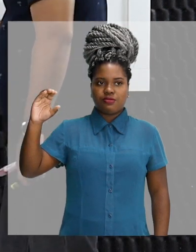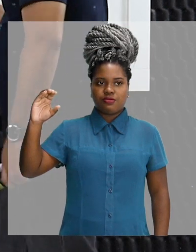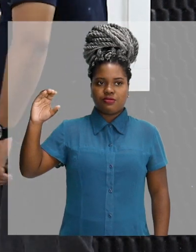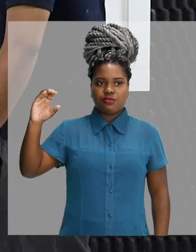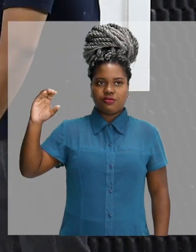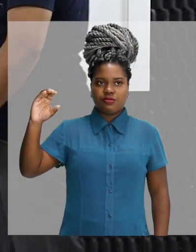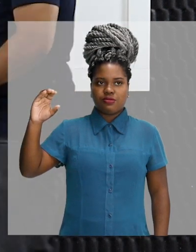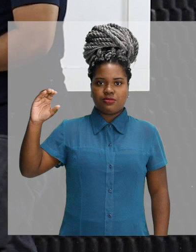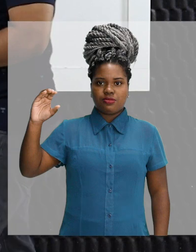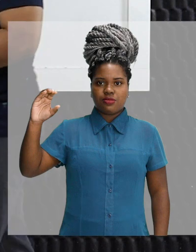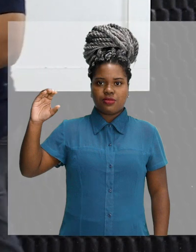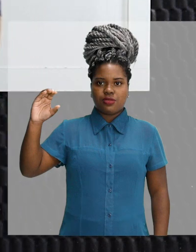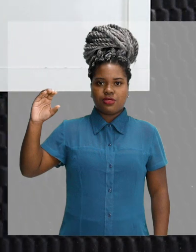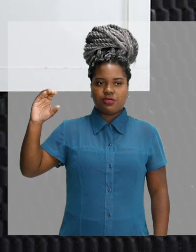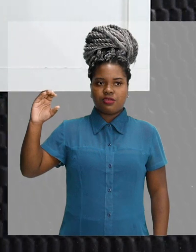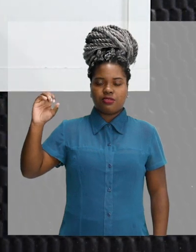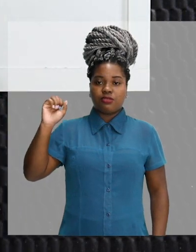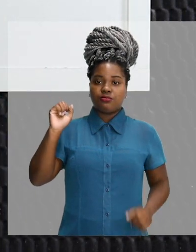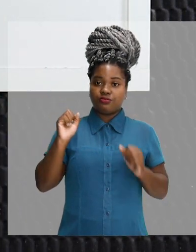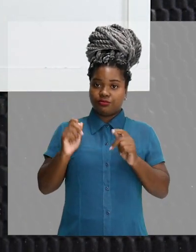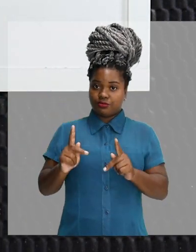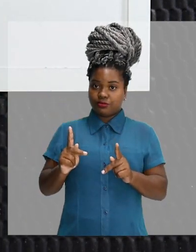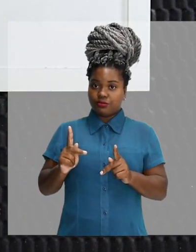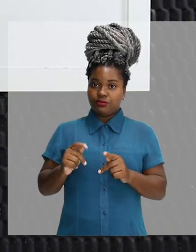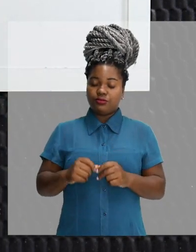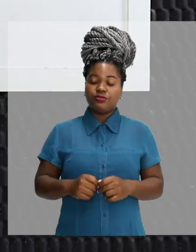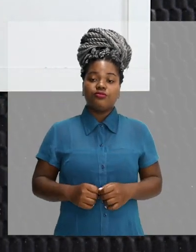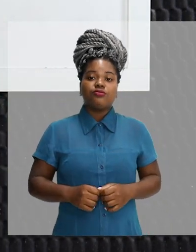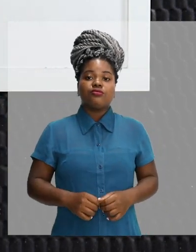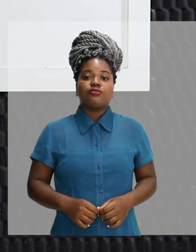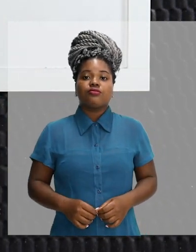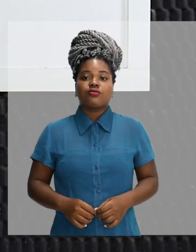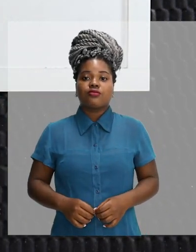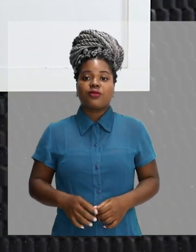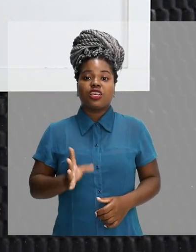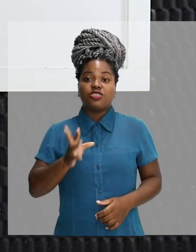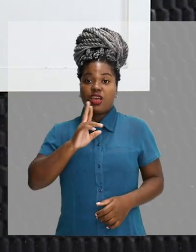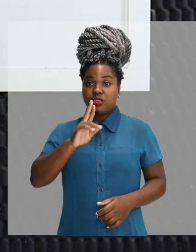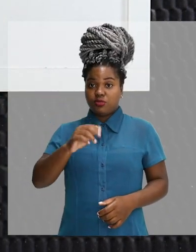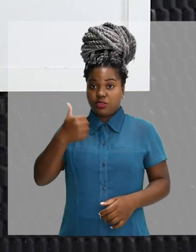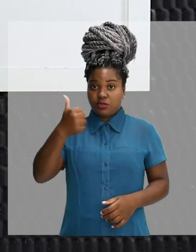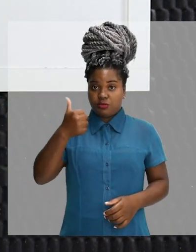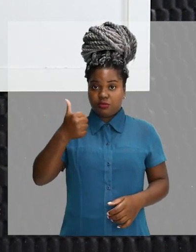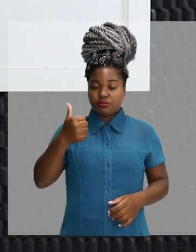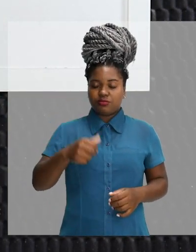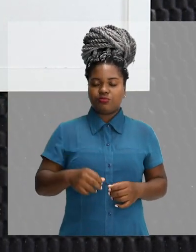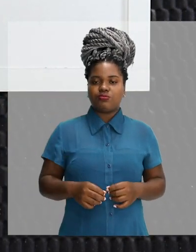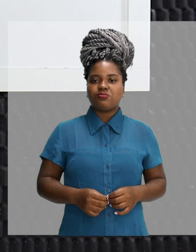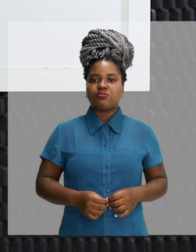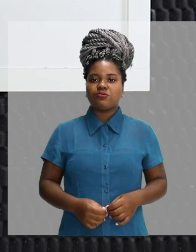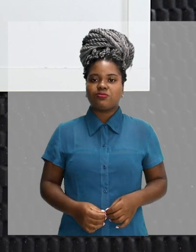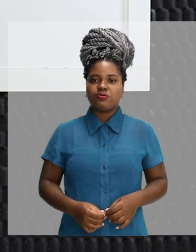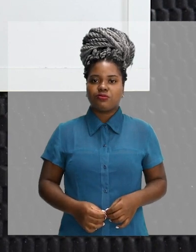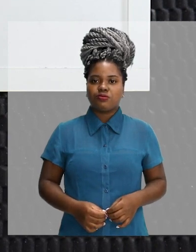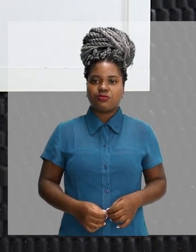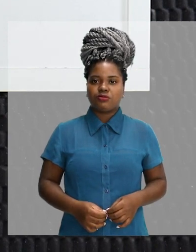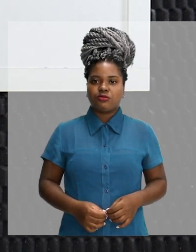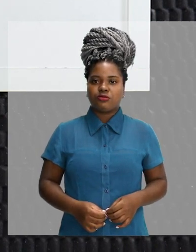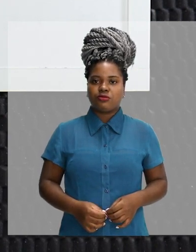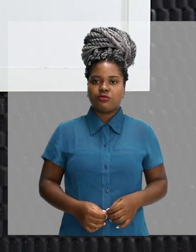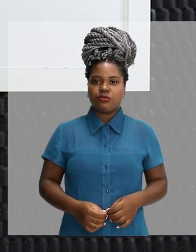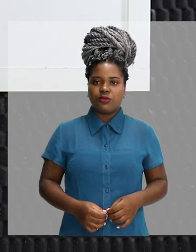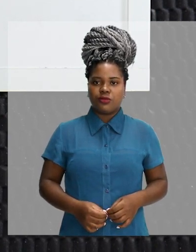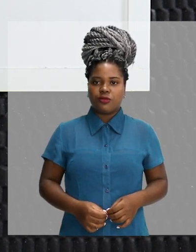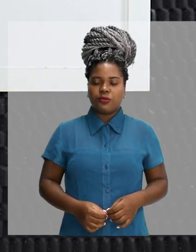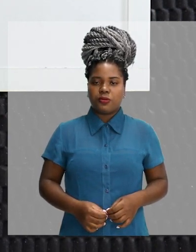módulo, ok? Então, nós já respondemos a primeira questão. Então, vou